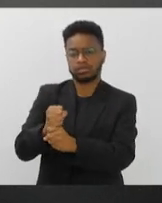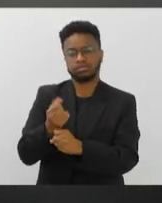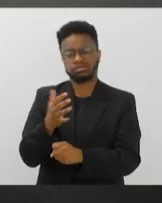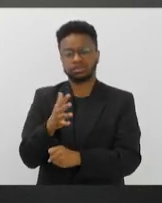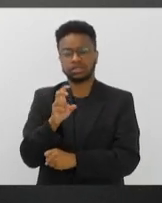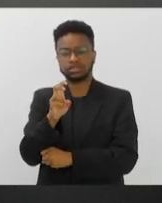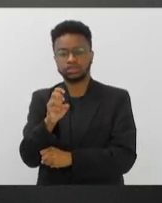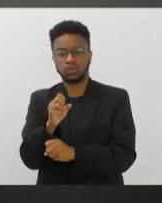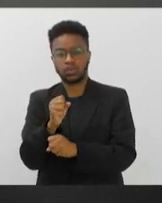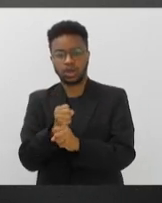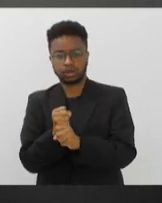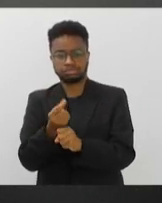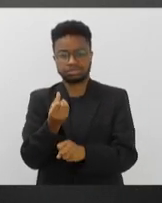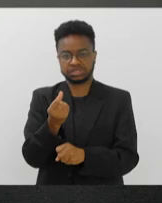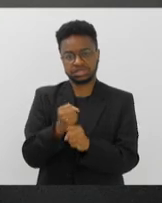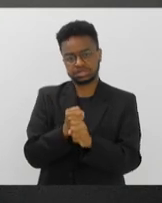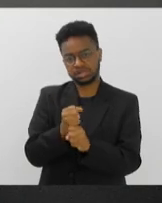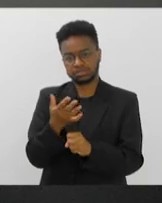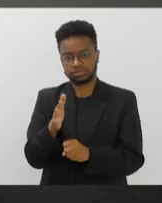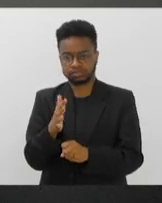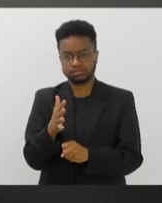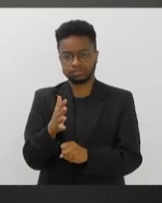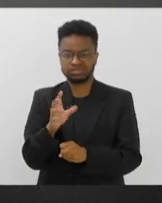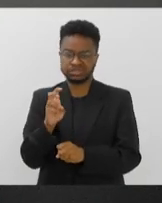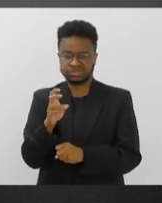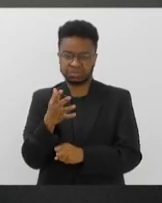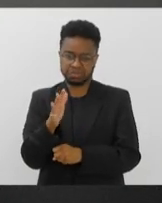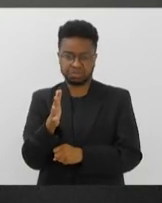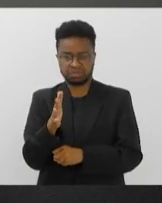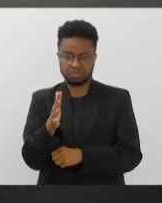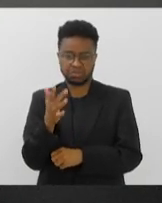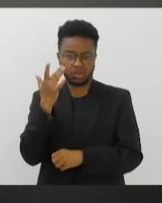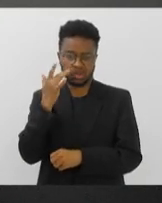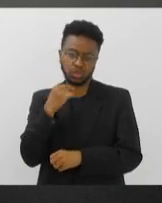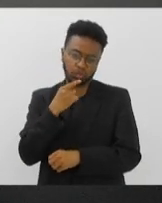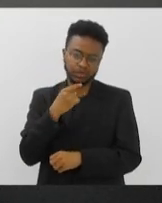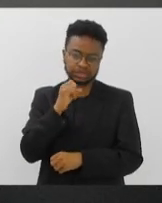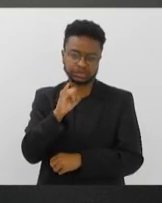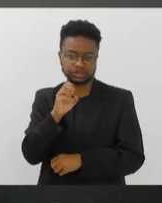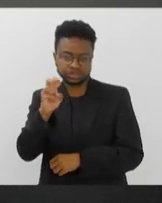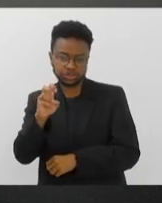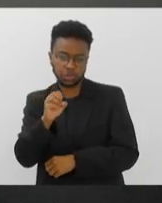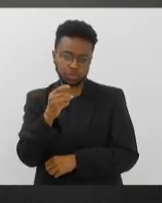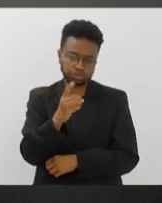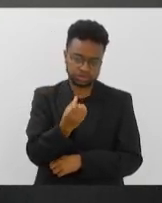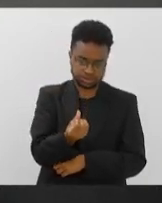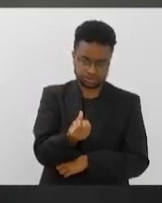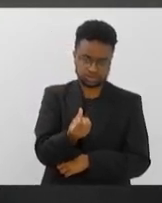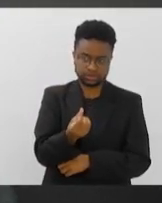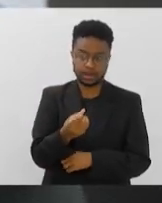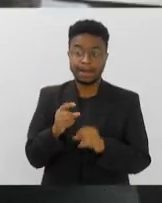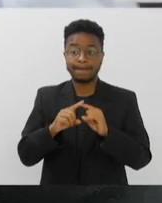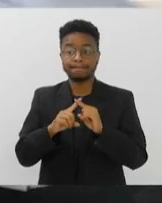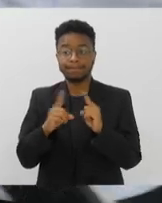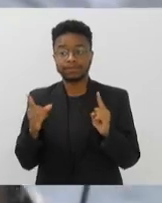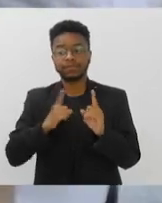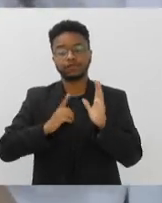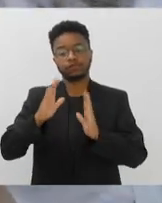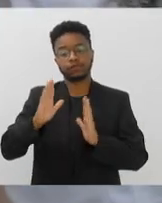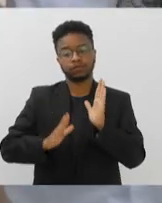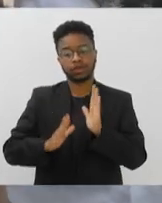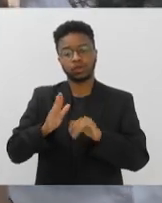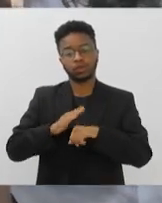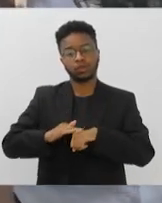5 6 anos no mínimo cinco estão em dúvida cinco ou seis mas em um determinado momento da